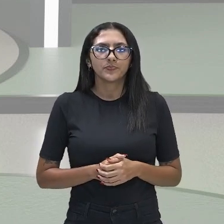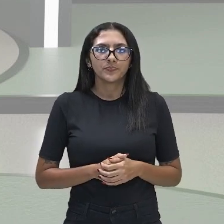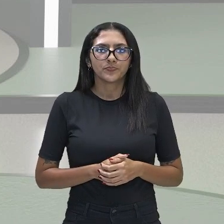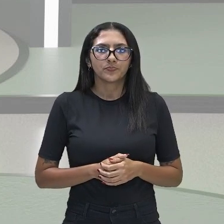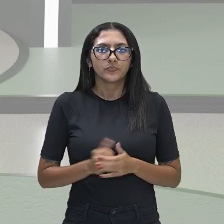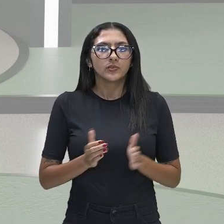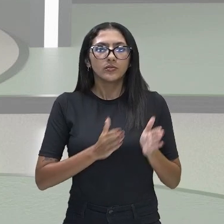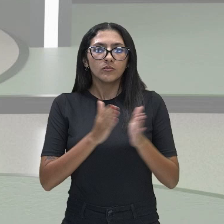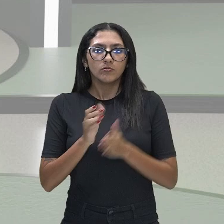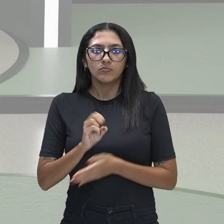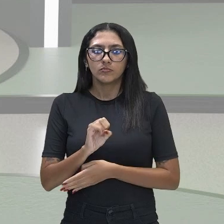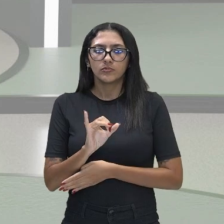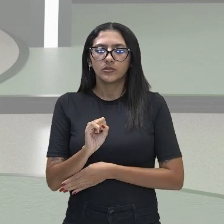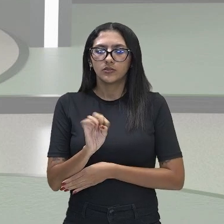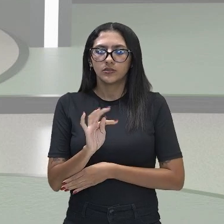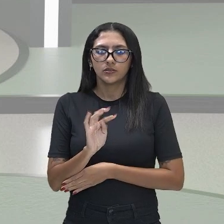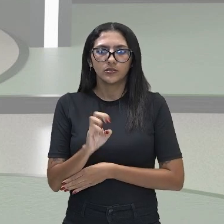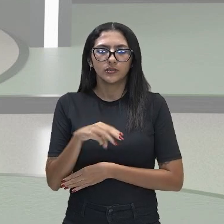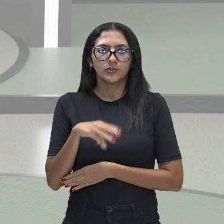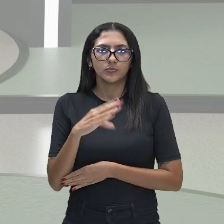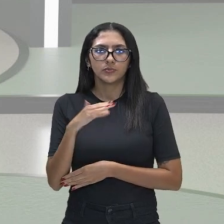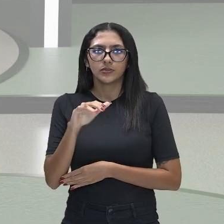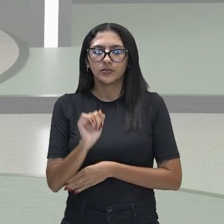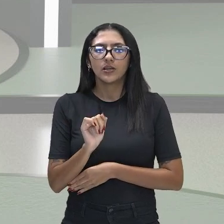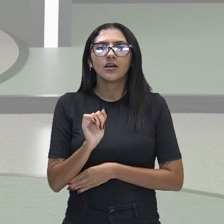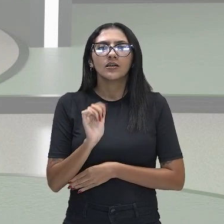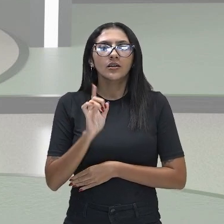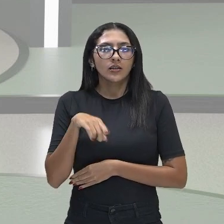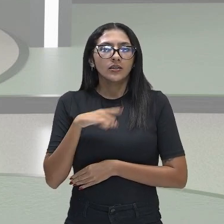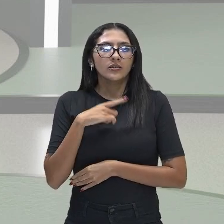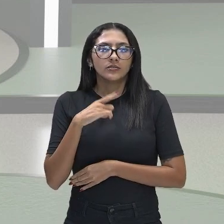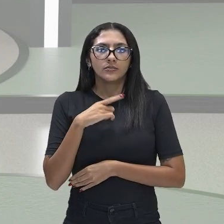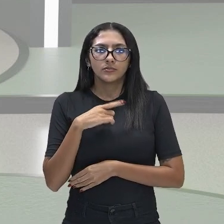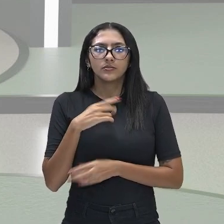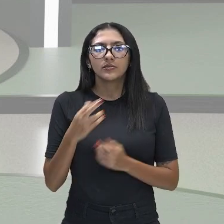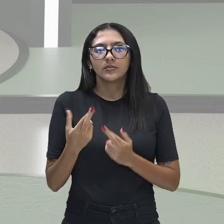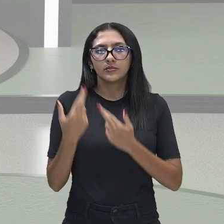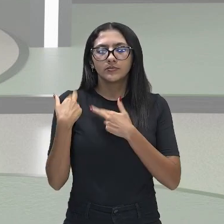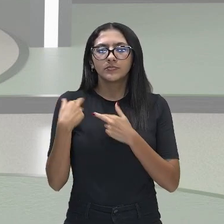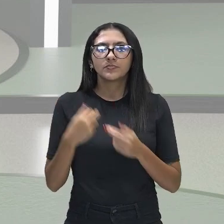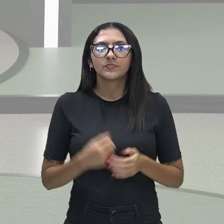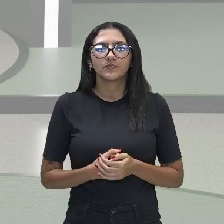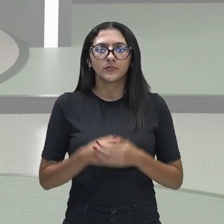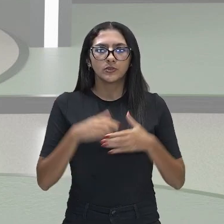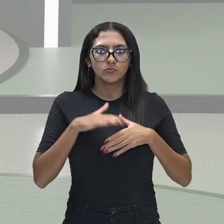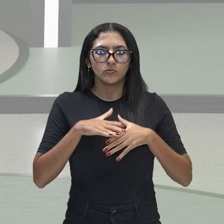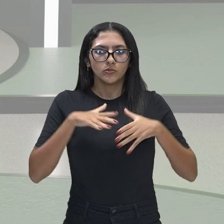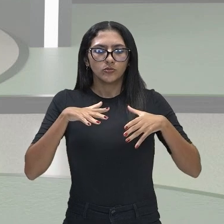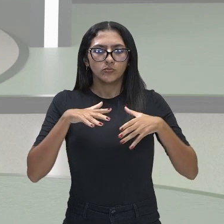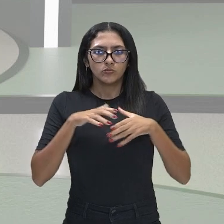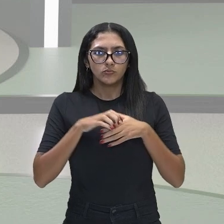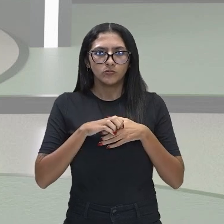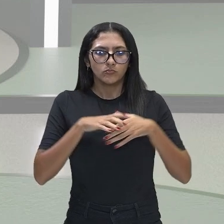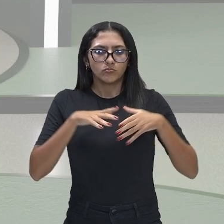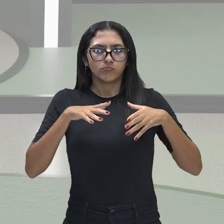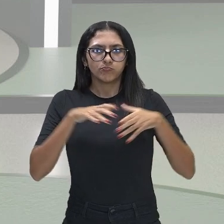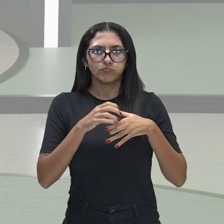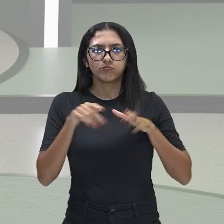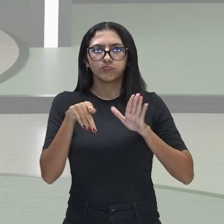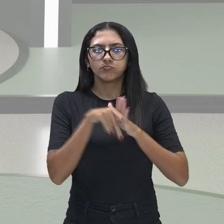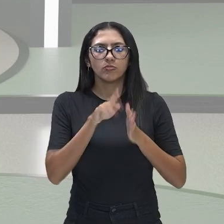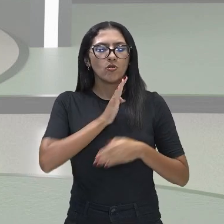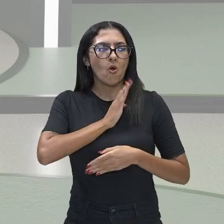circulação sistêmica é a responsável pelo bombeamento do sangue a partir do coração